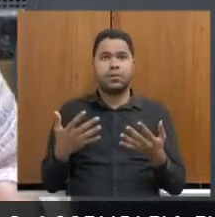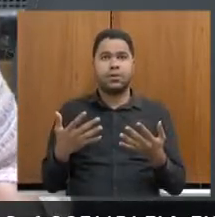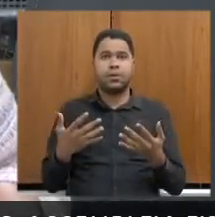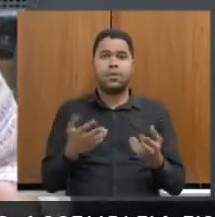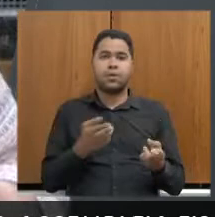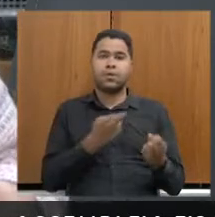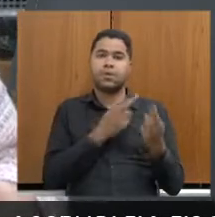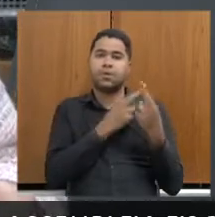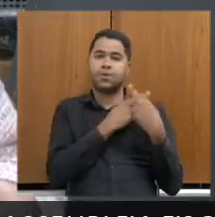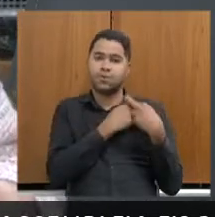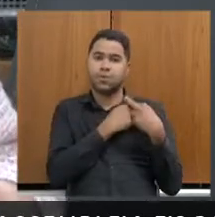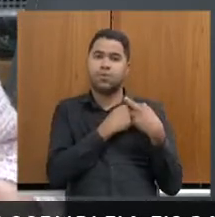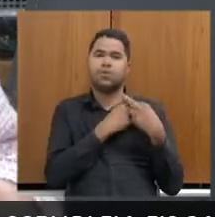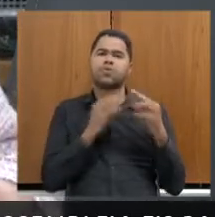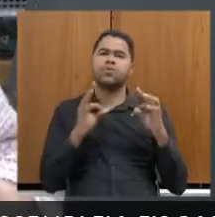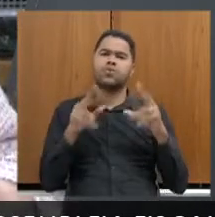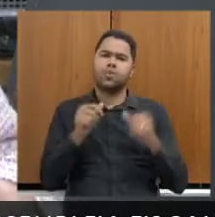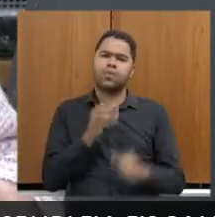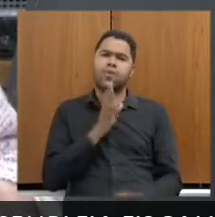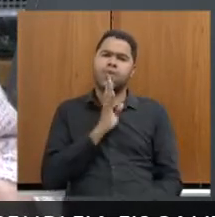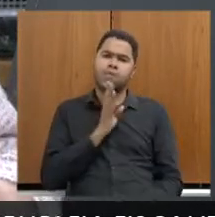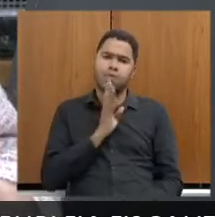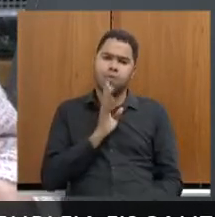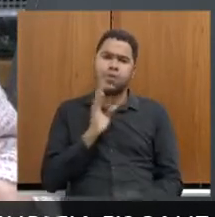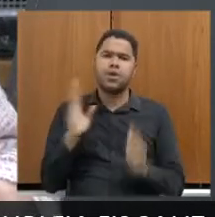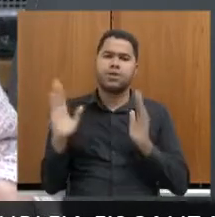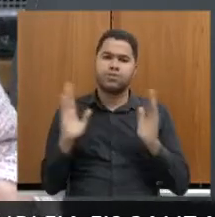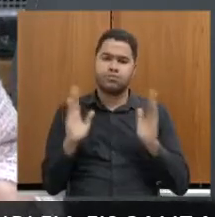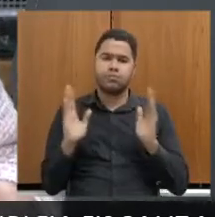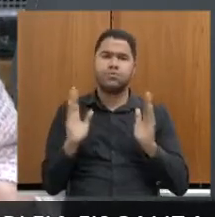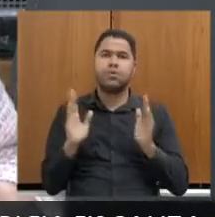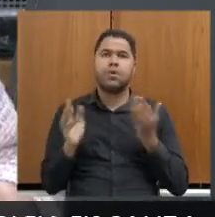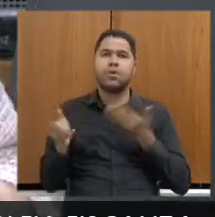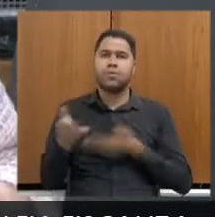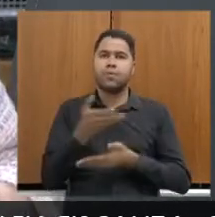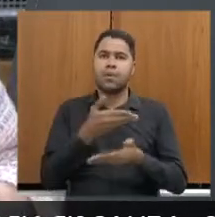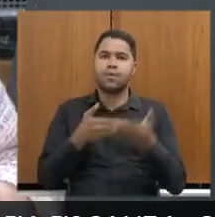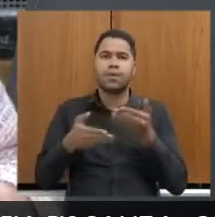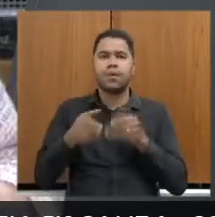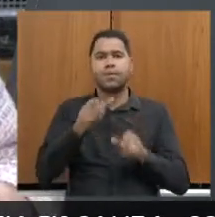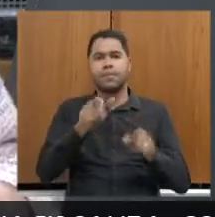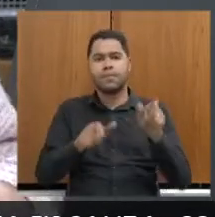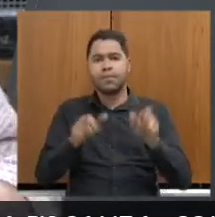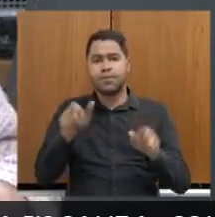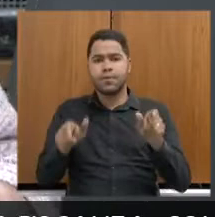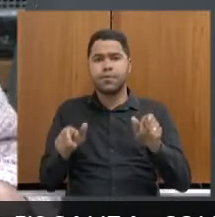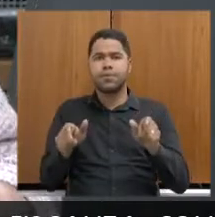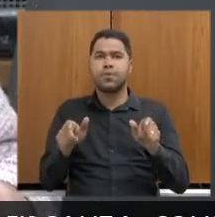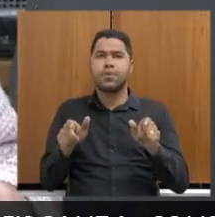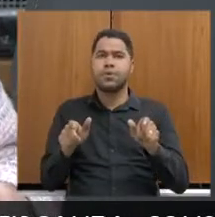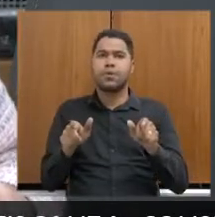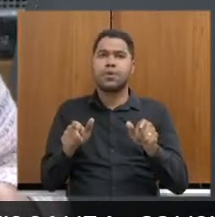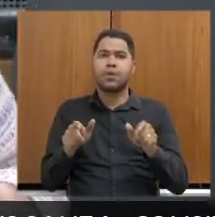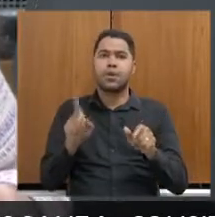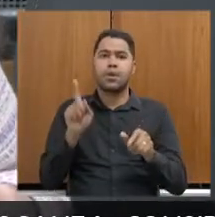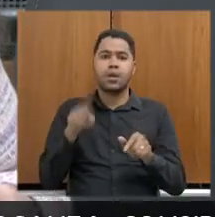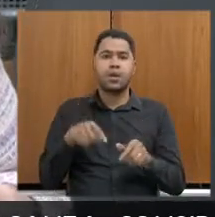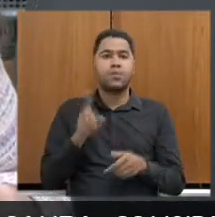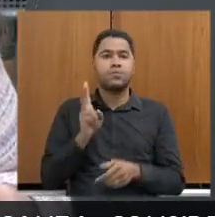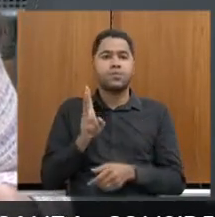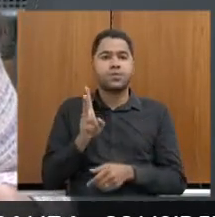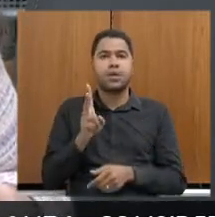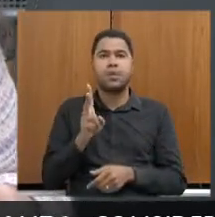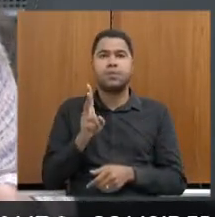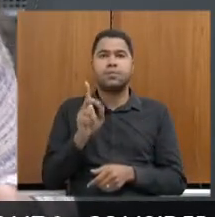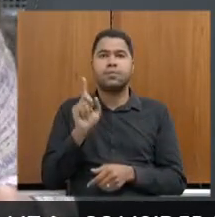responsabilidade todo mundo me conhece conhece meu mandato eu lido muito com as pessoas diretamente então eu testo